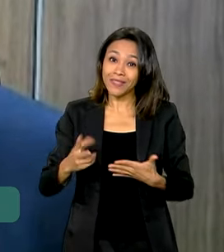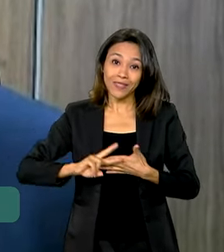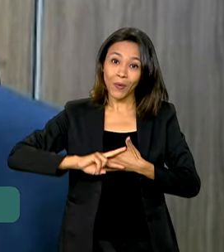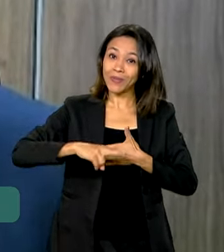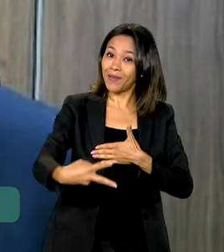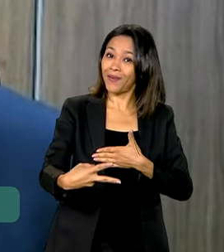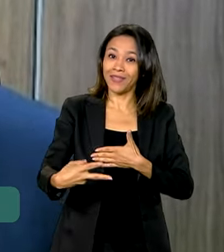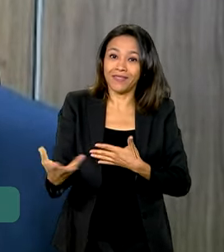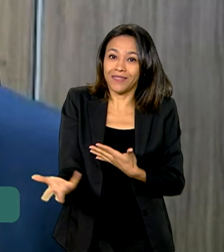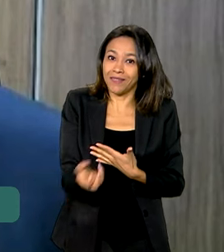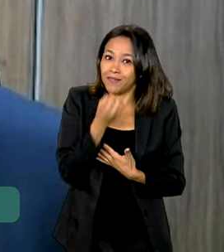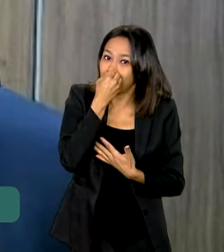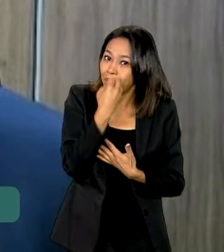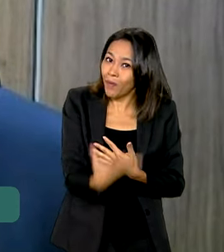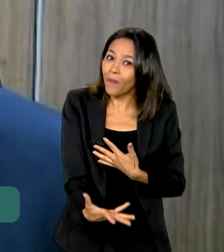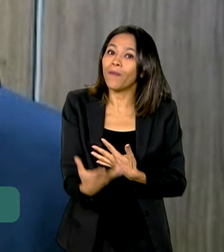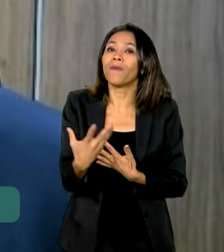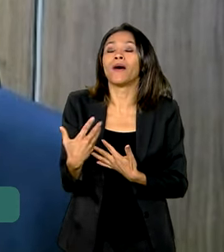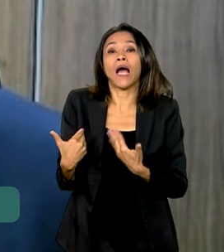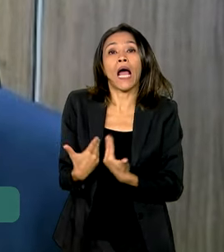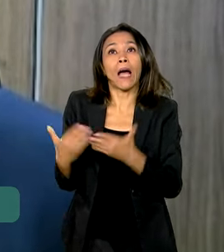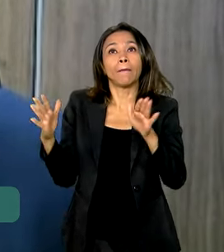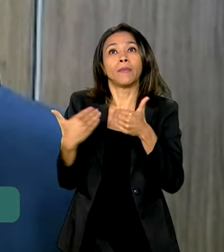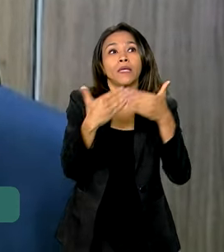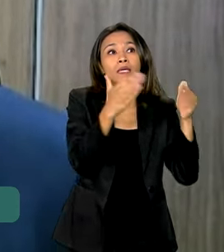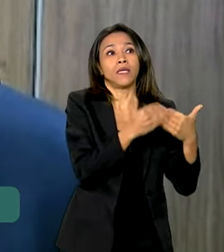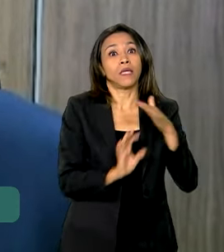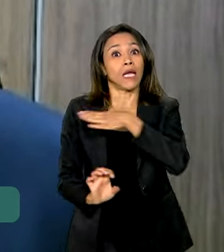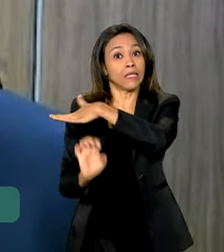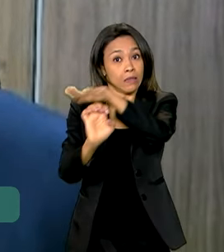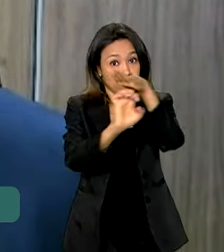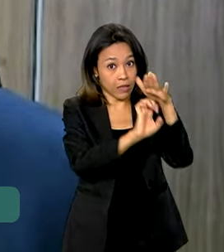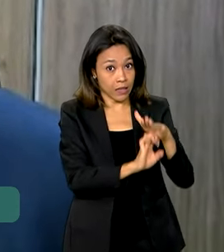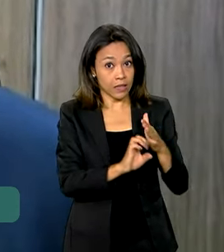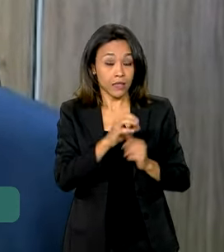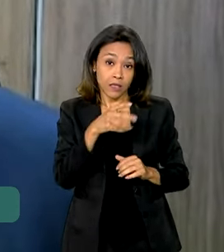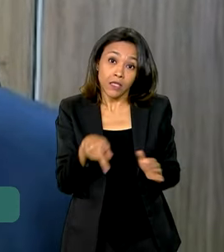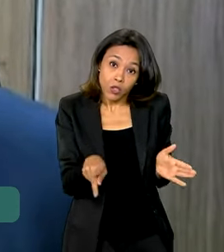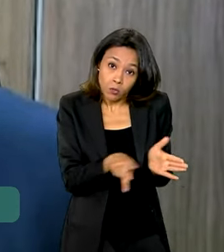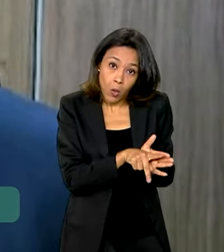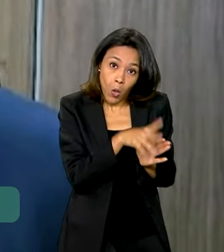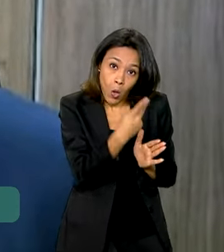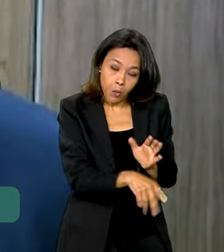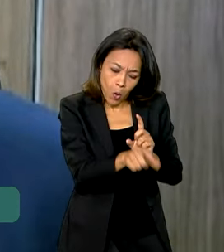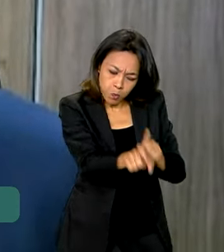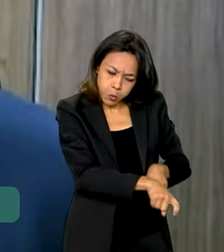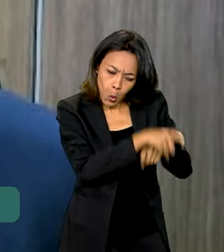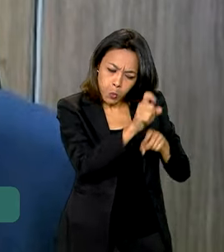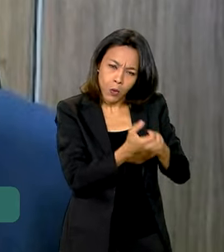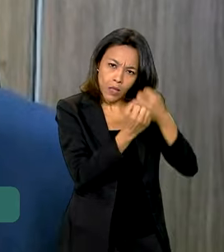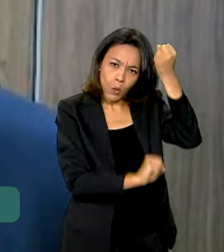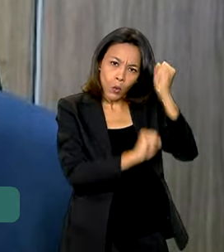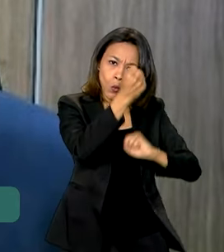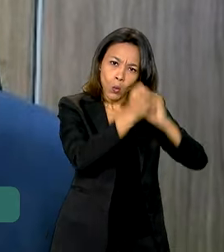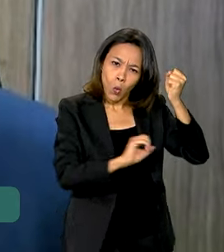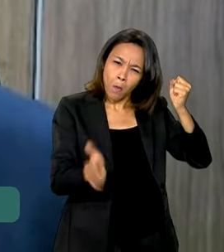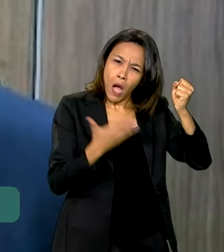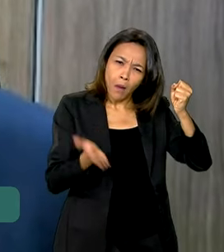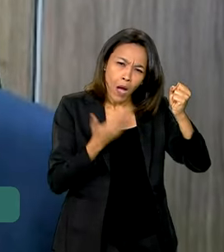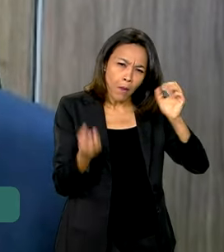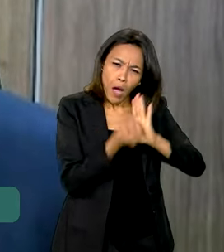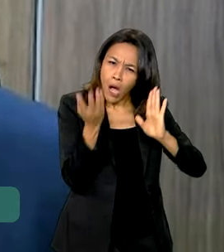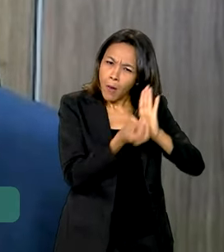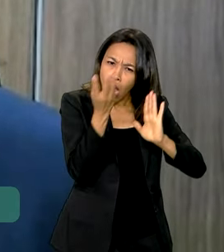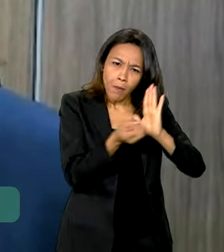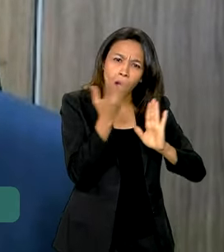para que as empresas, que as agroindústrias, que os nossos produtores possam aumentar as suas produções e, no fim,